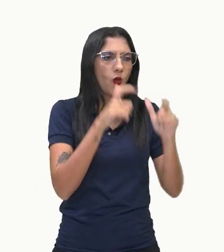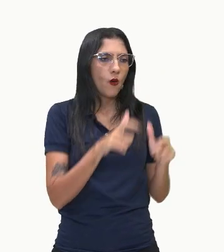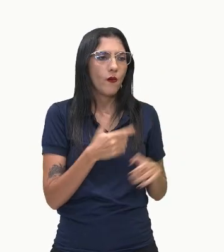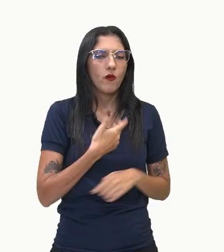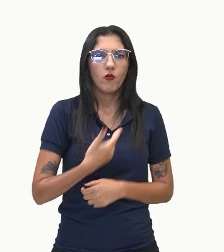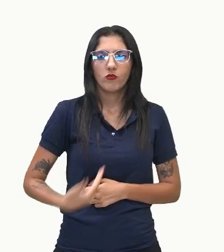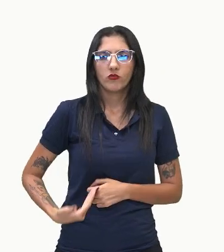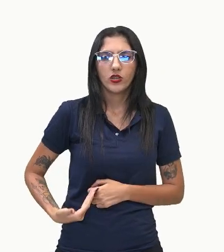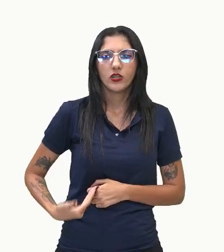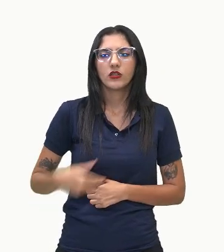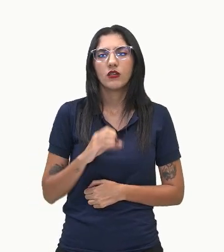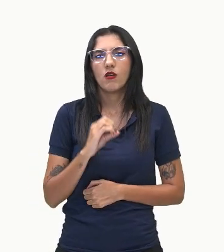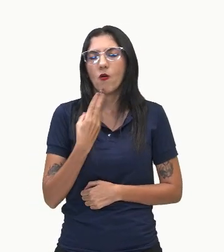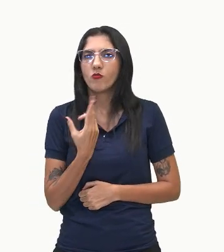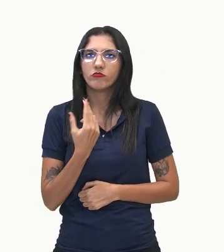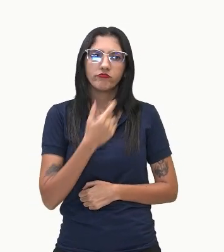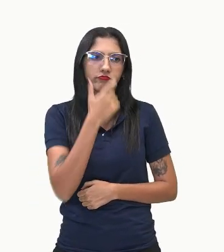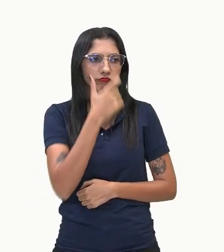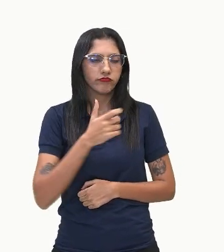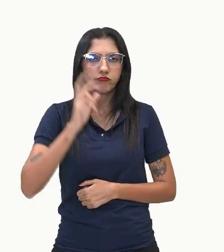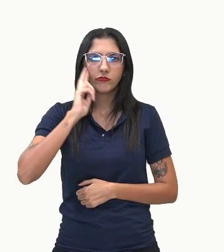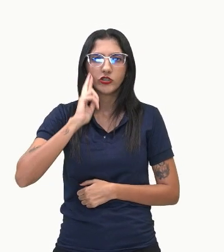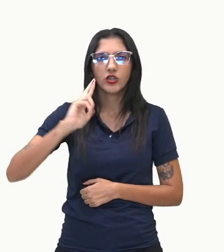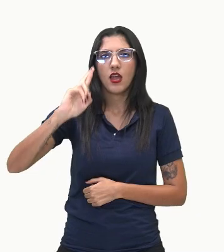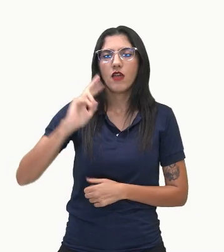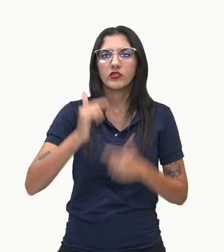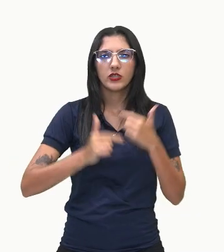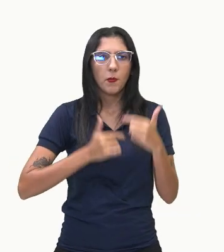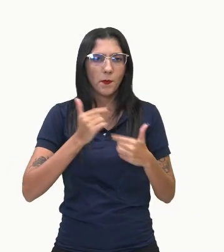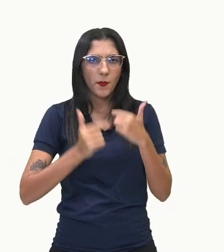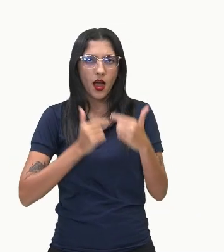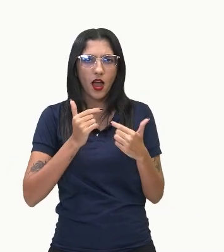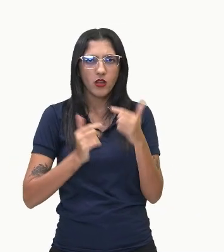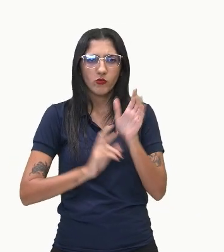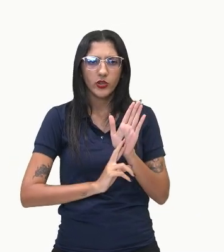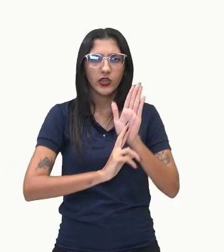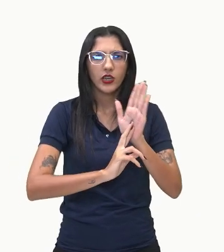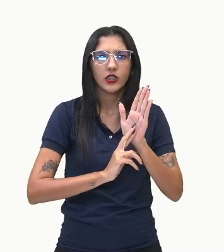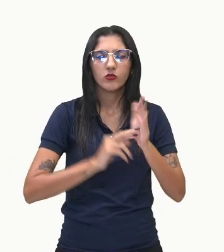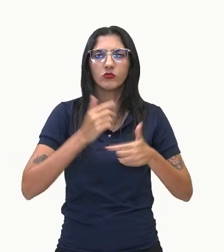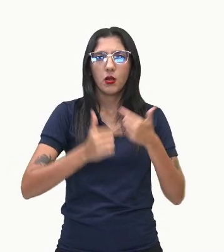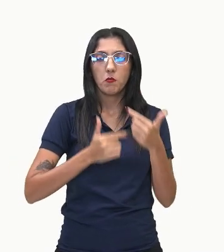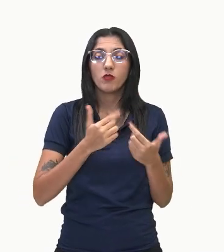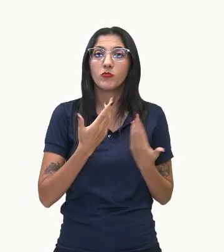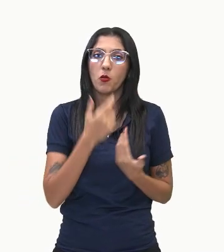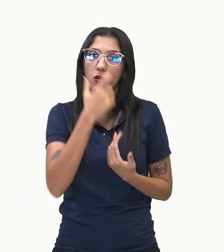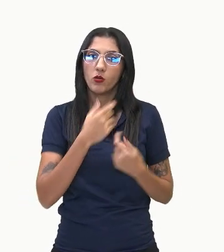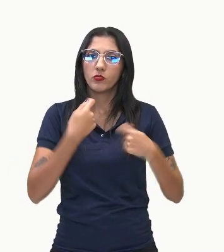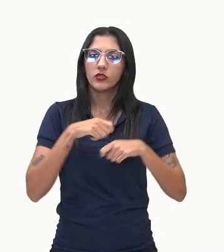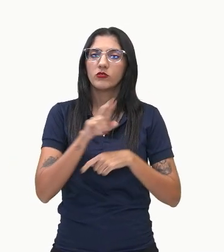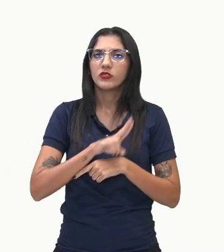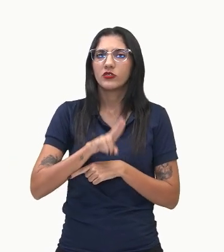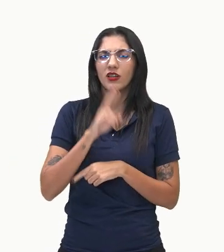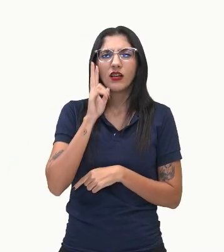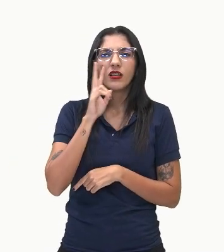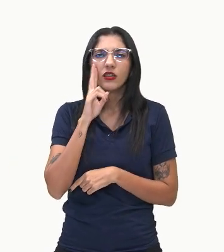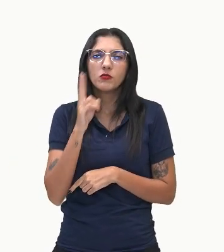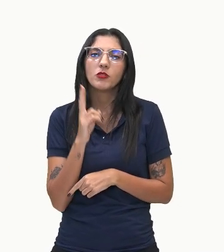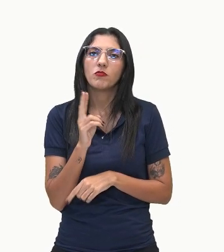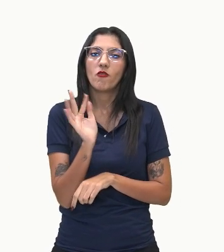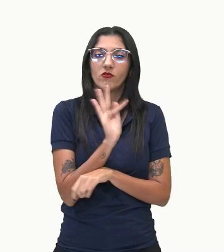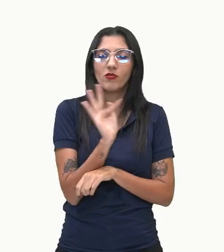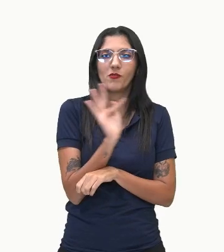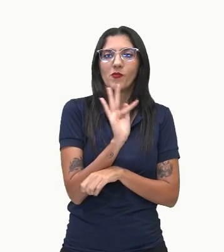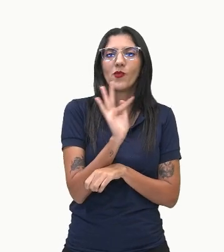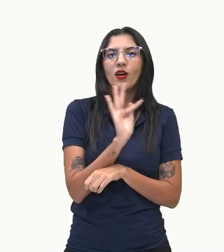pública ou para o meu chefe, para o meu líder do meu trabalho, eu vou usar o quê? A norma culta da língua. Isso é